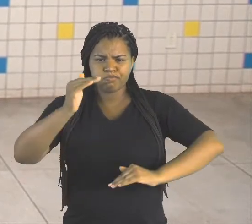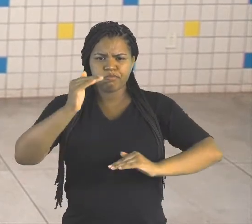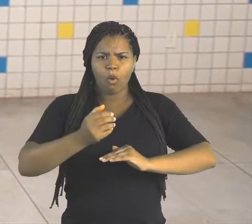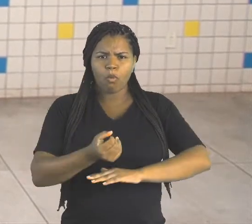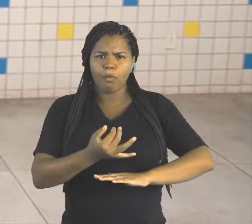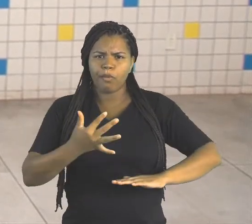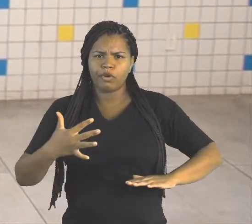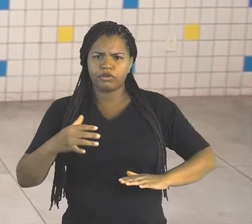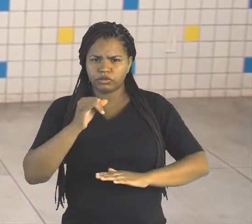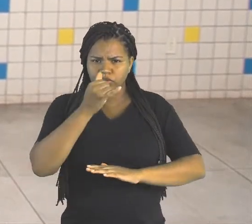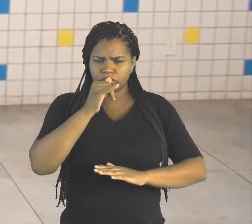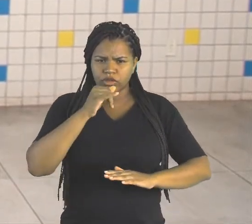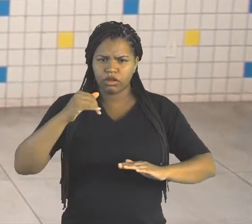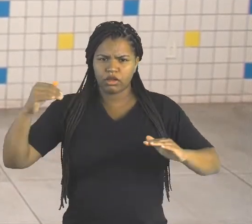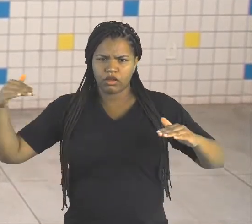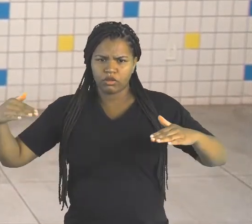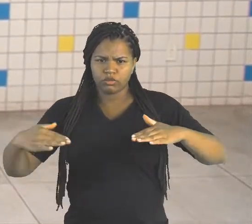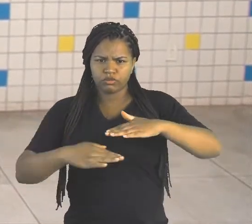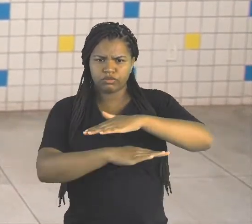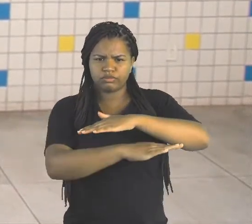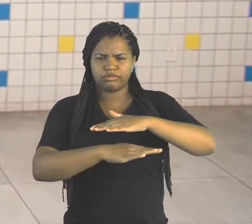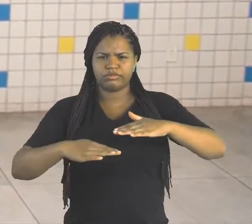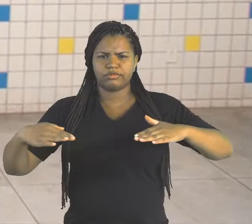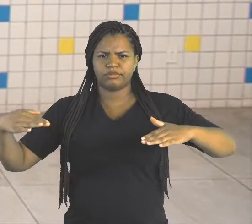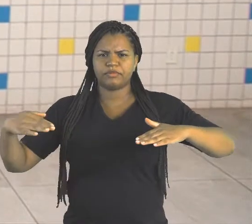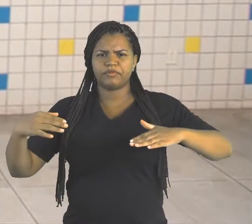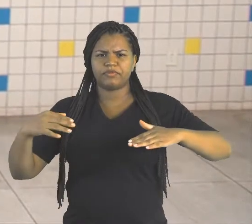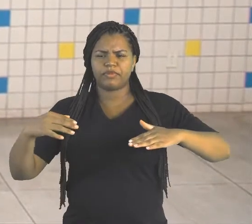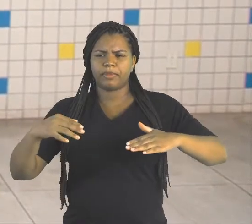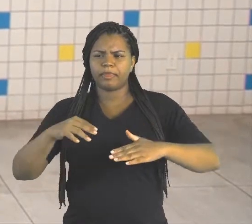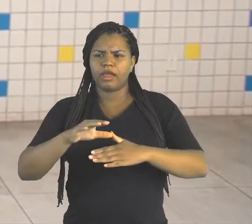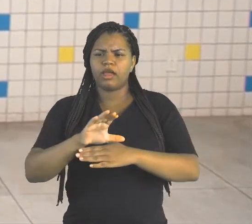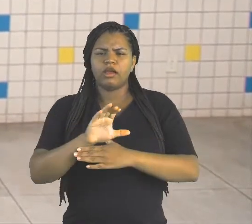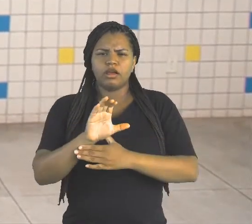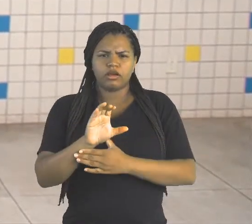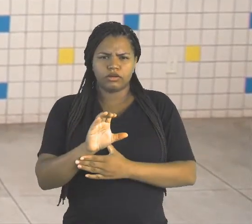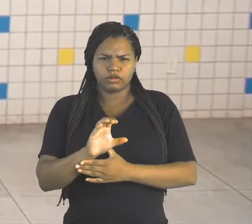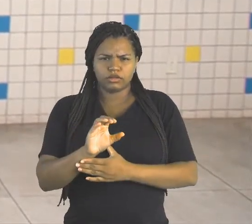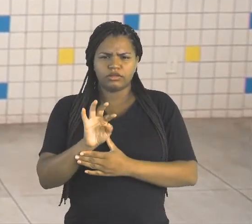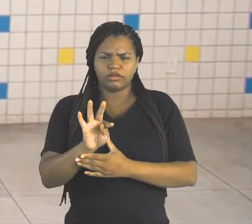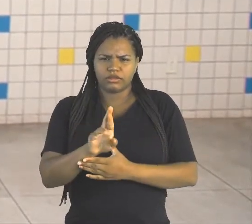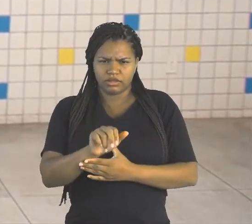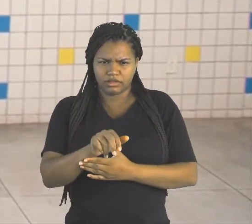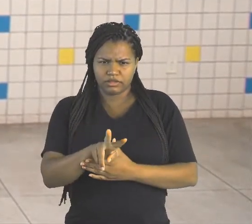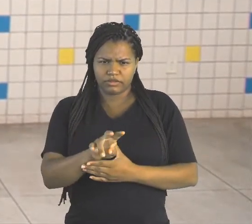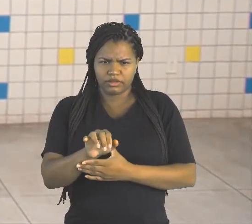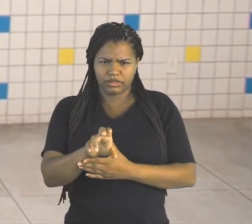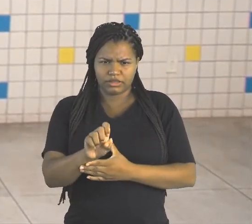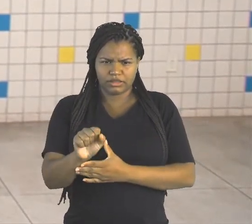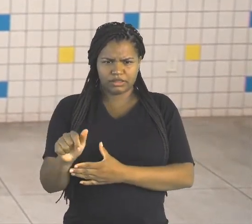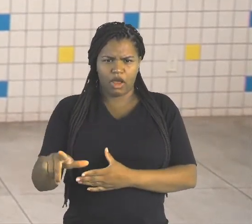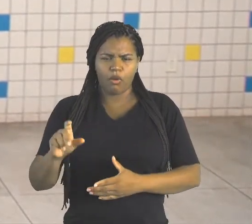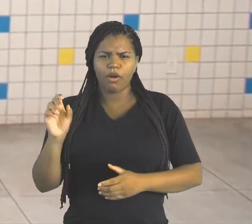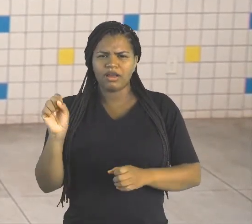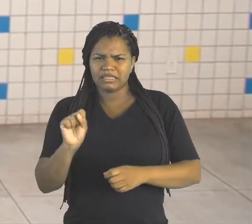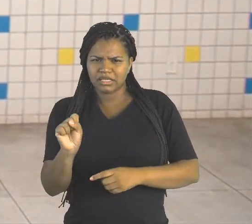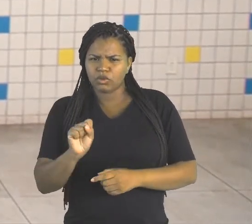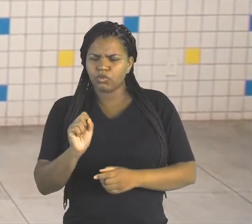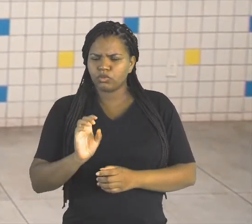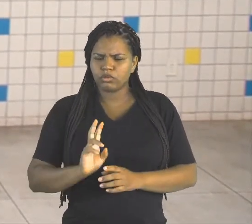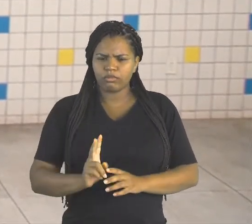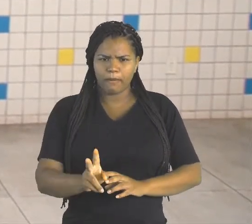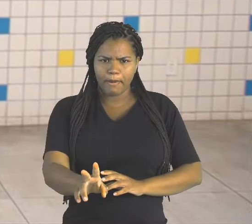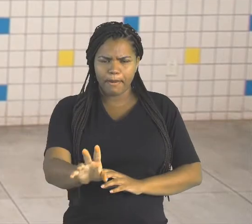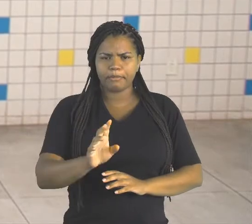atravessa a secção transversal de um condutor a cada segundo. Olha que interessante aí, pessoal, essa grandeza física.